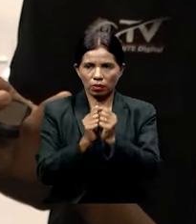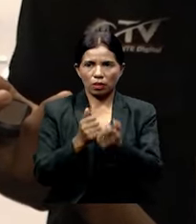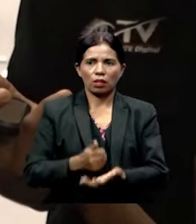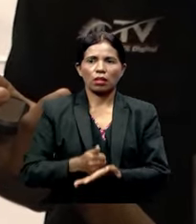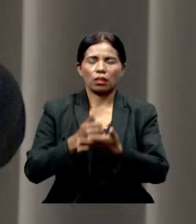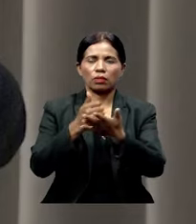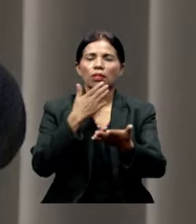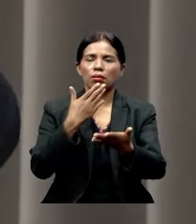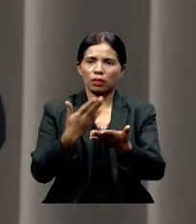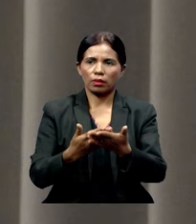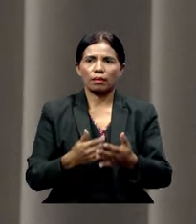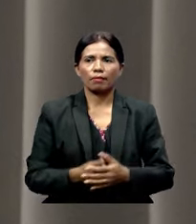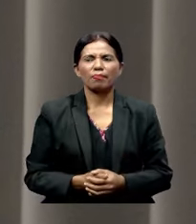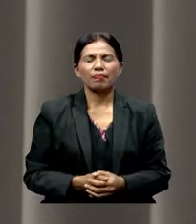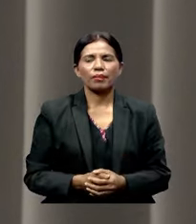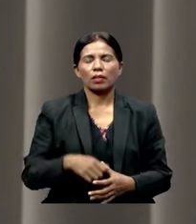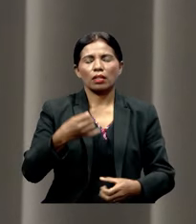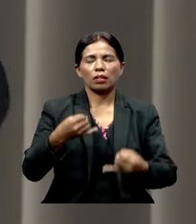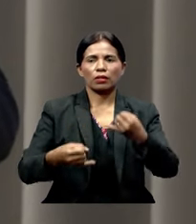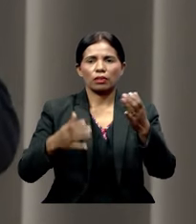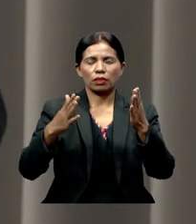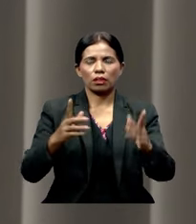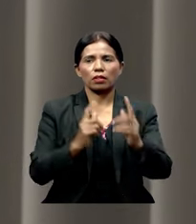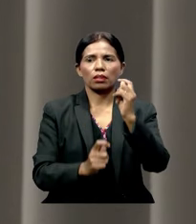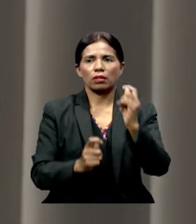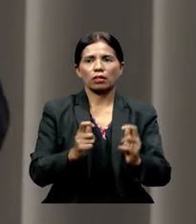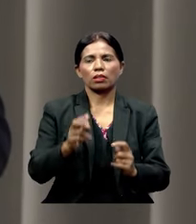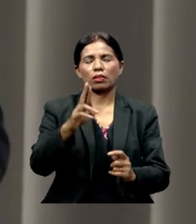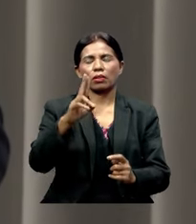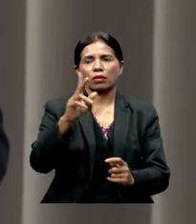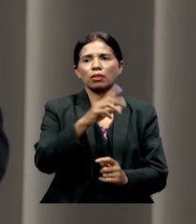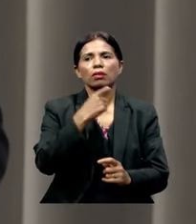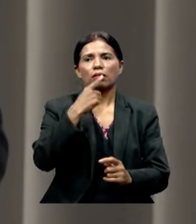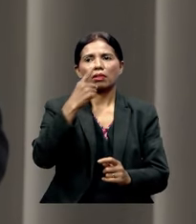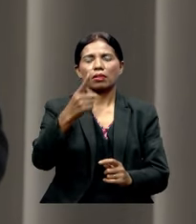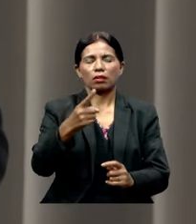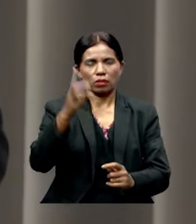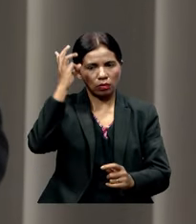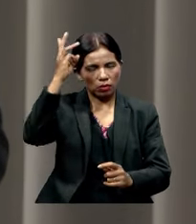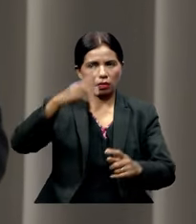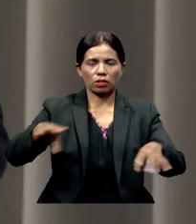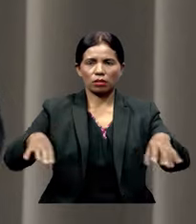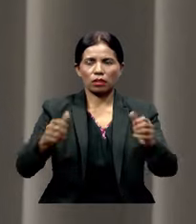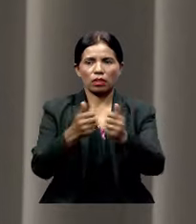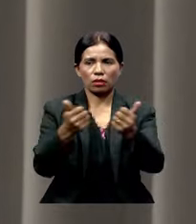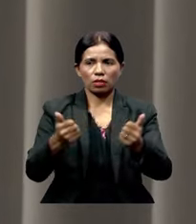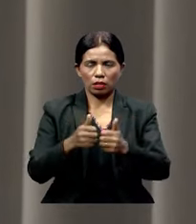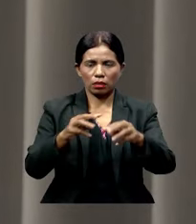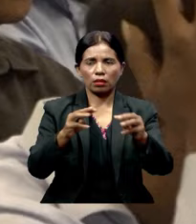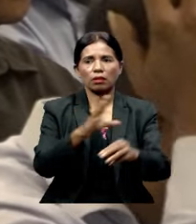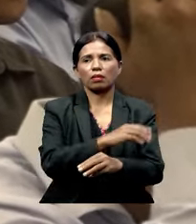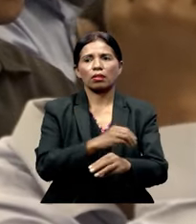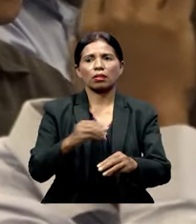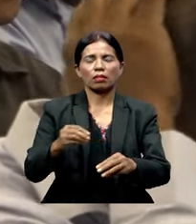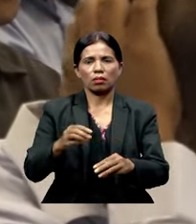nebe dia liu. Nunemos juiz conselheiro tribunal recurso Duarte Til preocupa o serviço autoridade judicial nebe